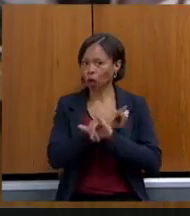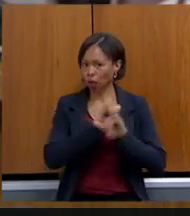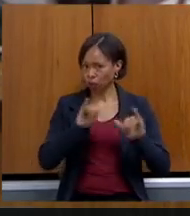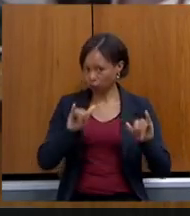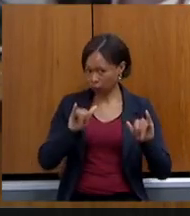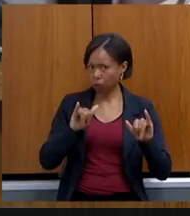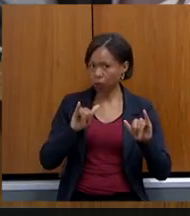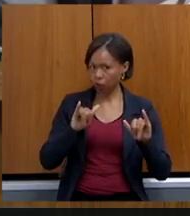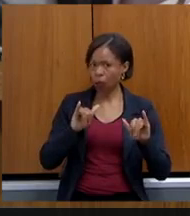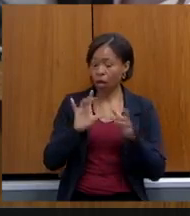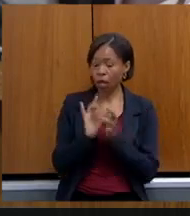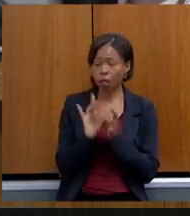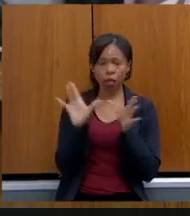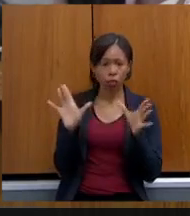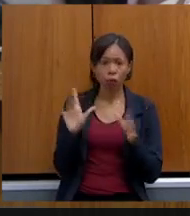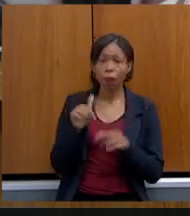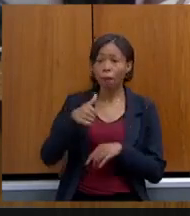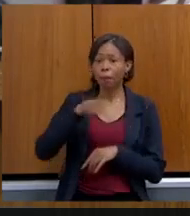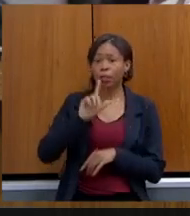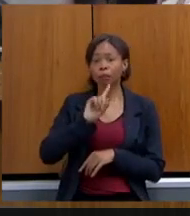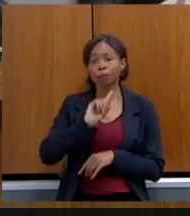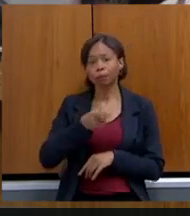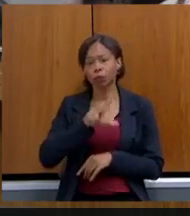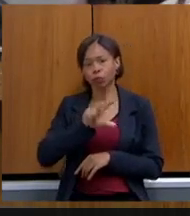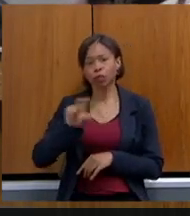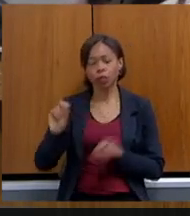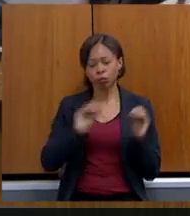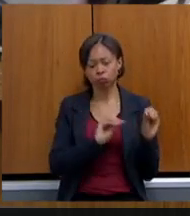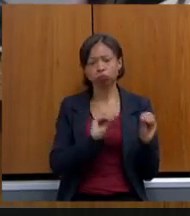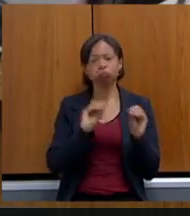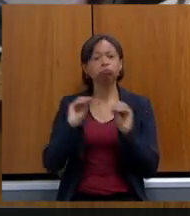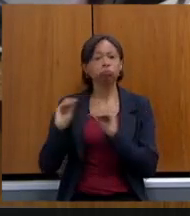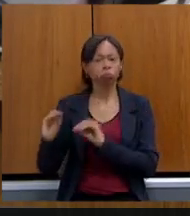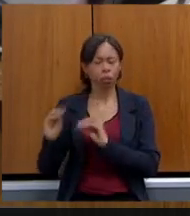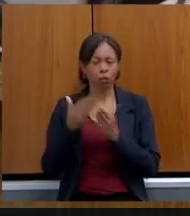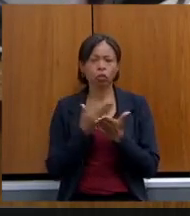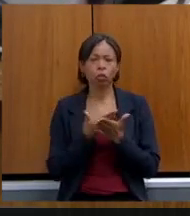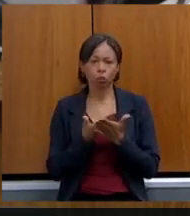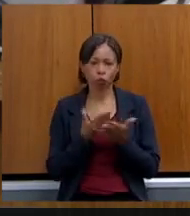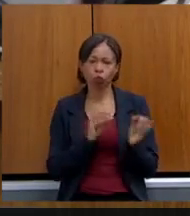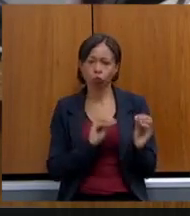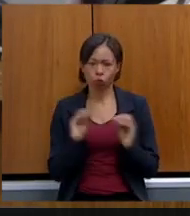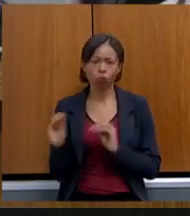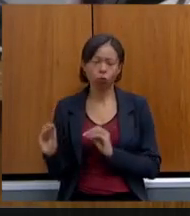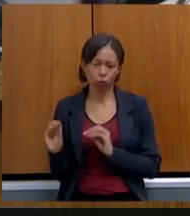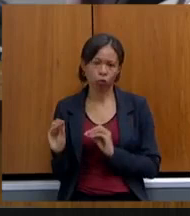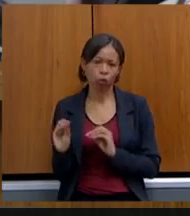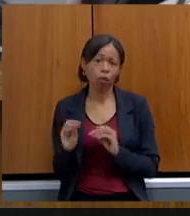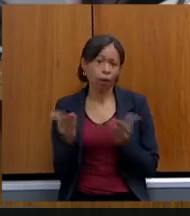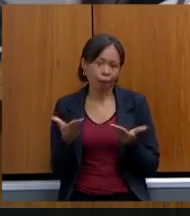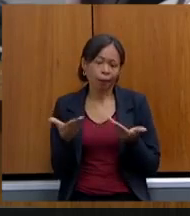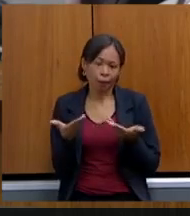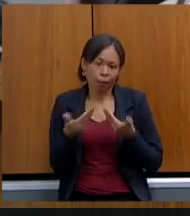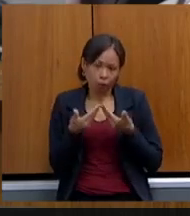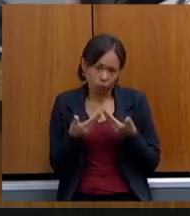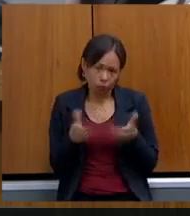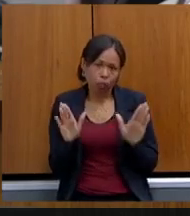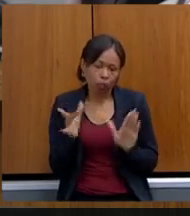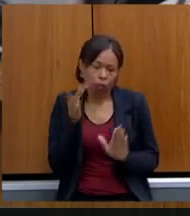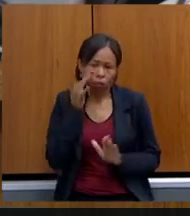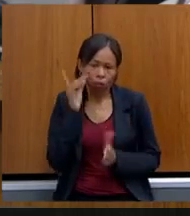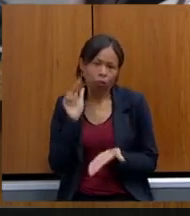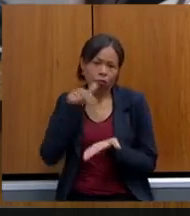autorização de mais de 1.500 as remoções nesse processo em que agora se iniciam atendimento presencial dos